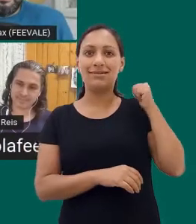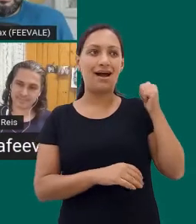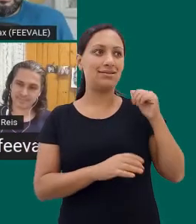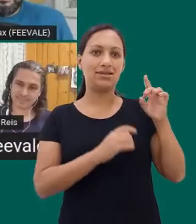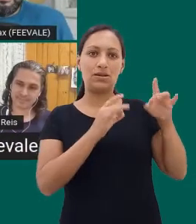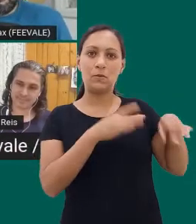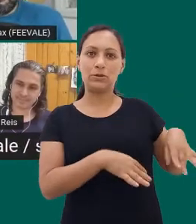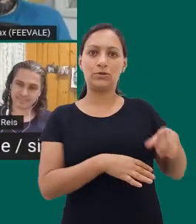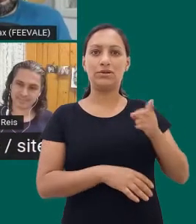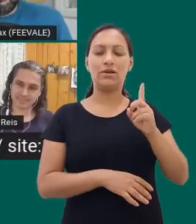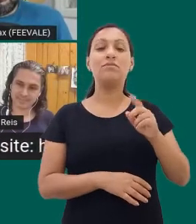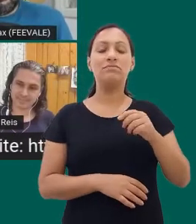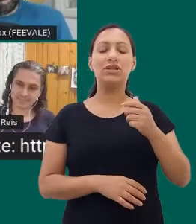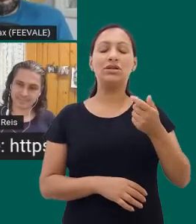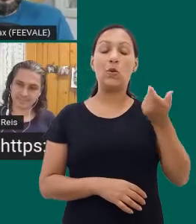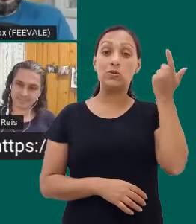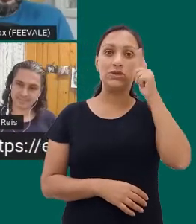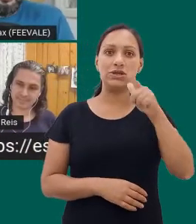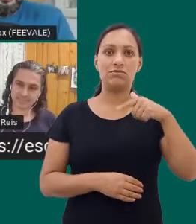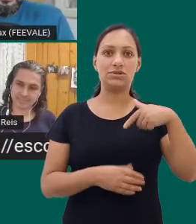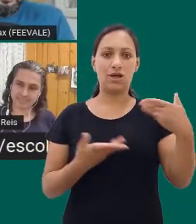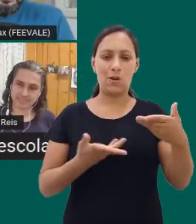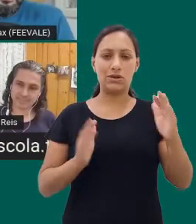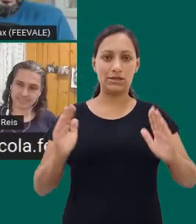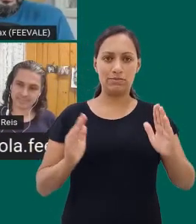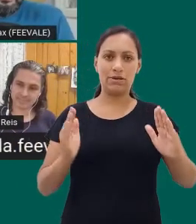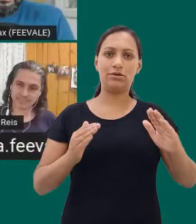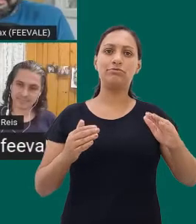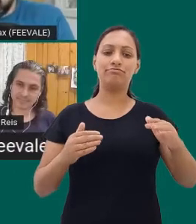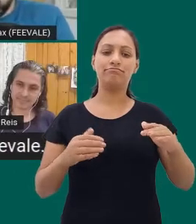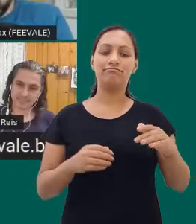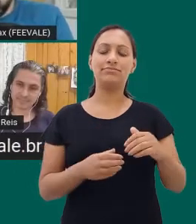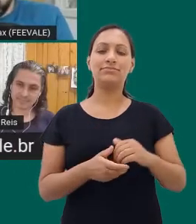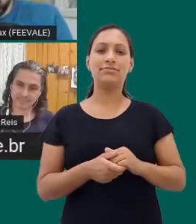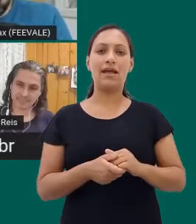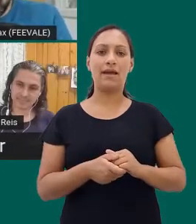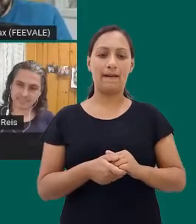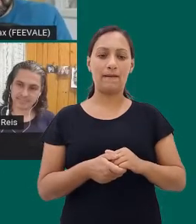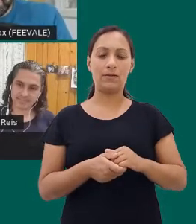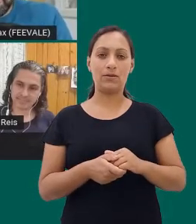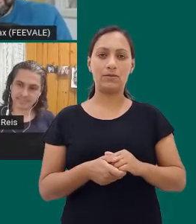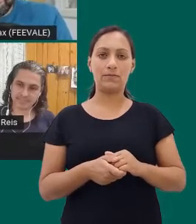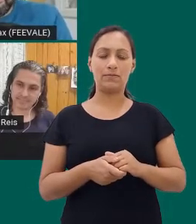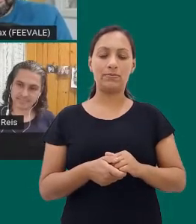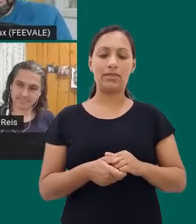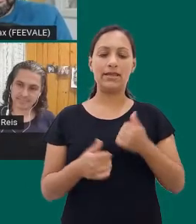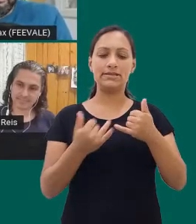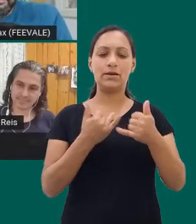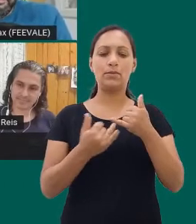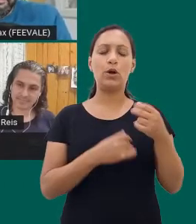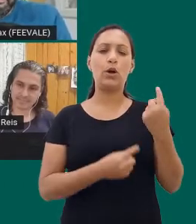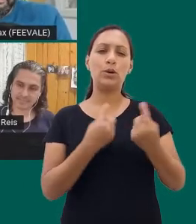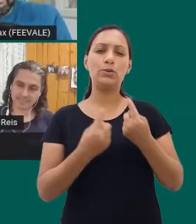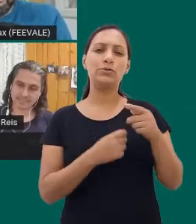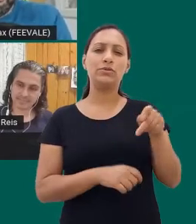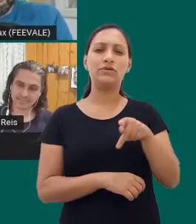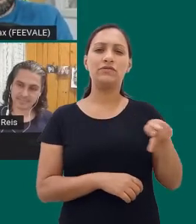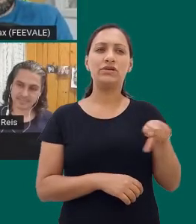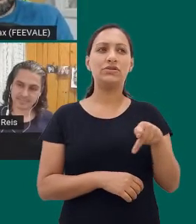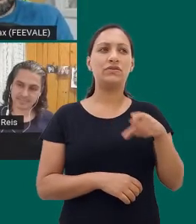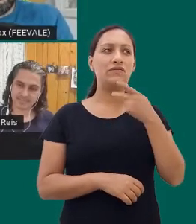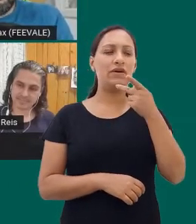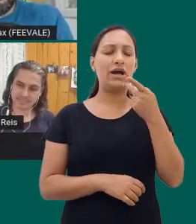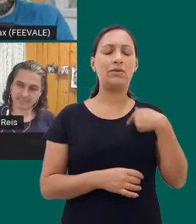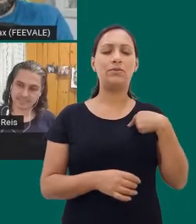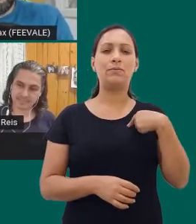trás nesse ponto. A mentoria, como nós chamávamos antigamente de professor conselheiro, algumas escolas ainda falam em professor conselheiro, mas quando